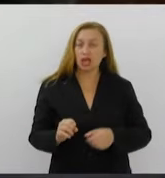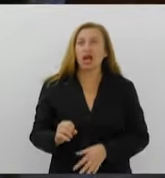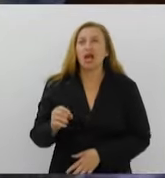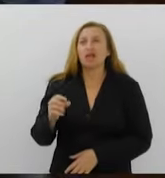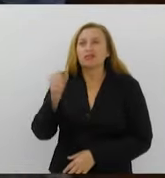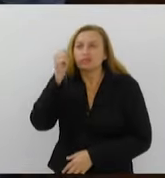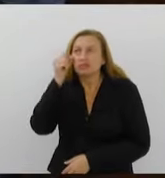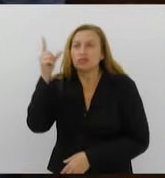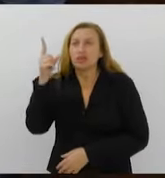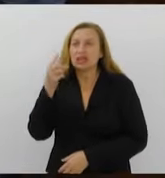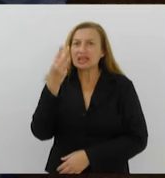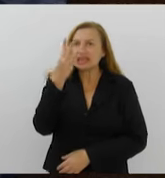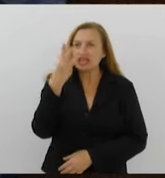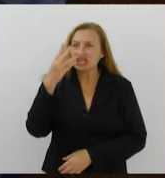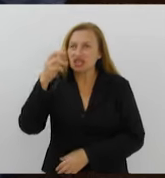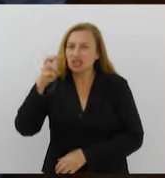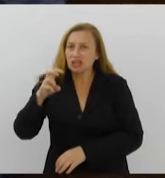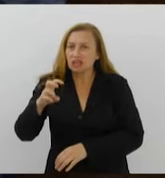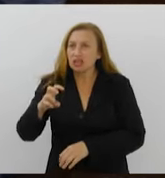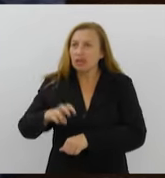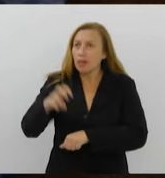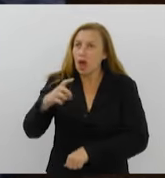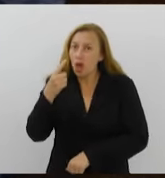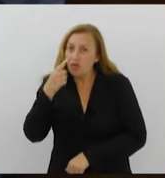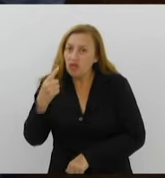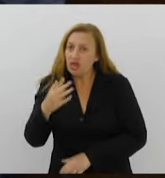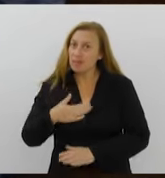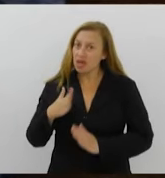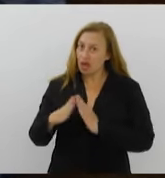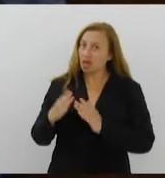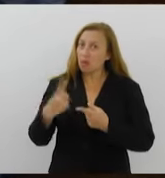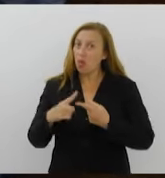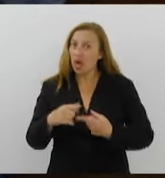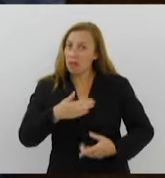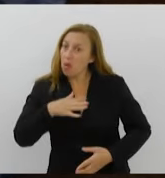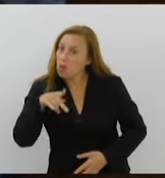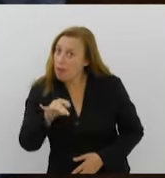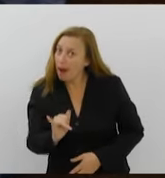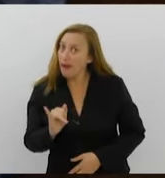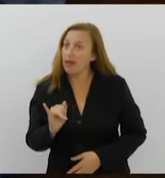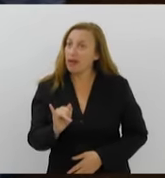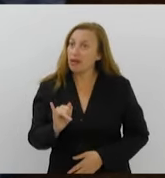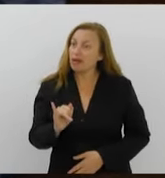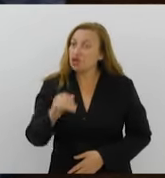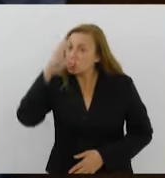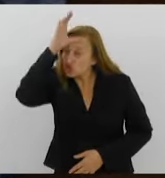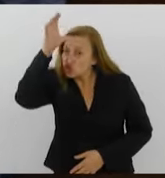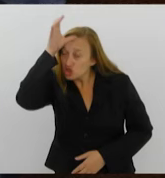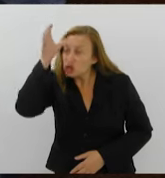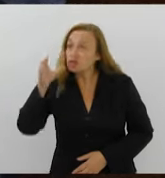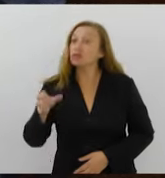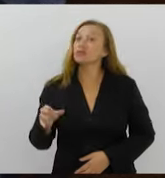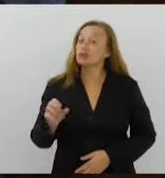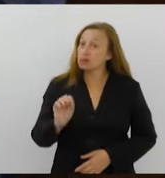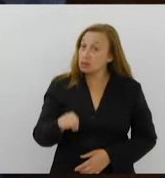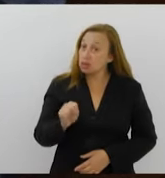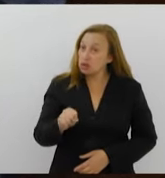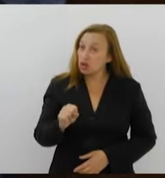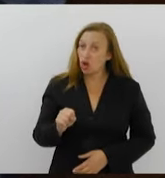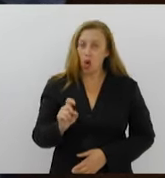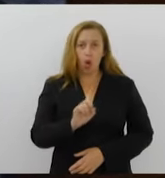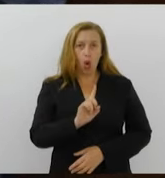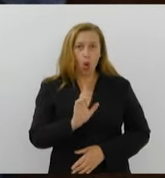3 horas da manhã, e eu vi isso na minha casa, porque meu pai, os meus tios eram assim. Hoje nós